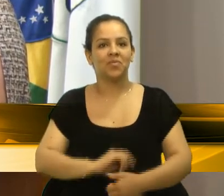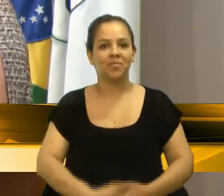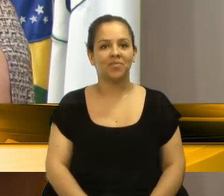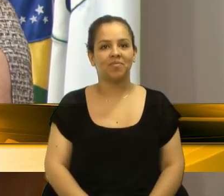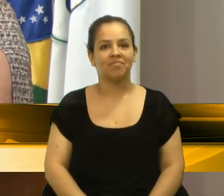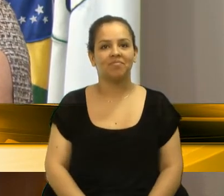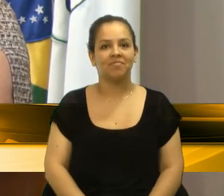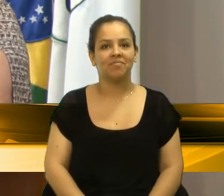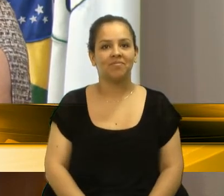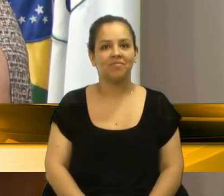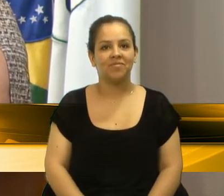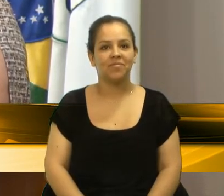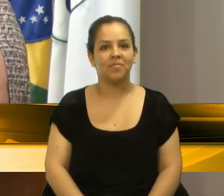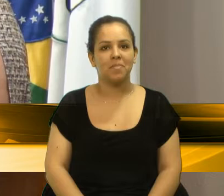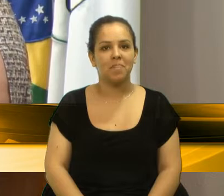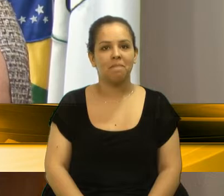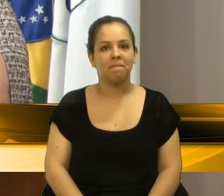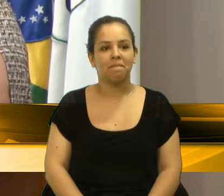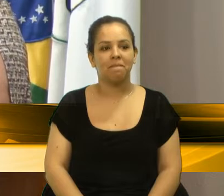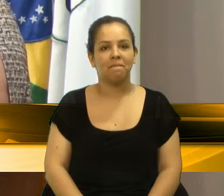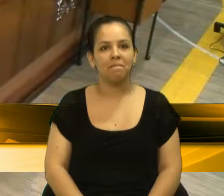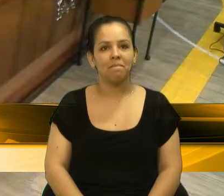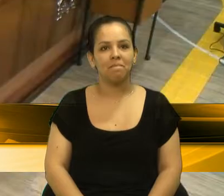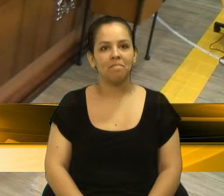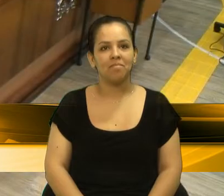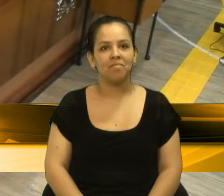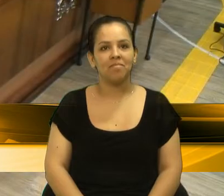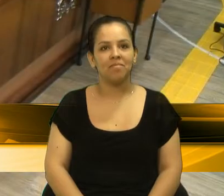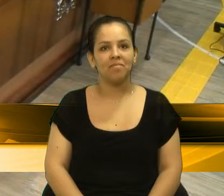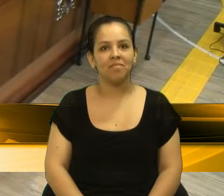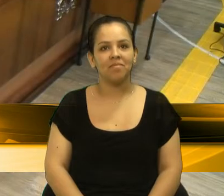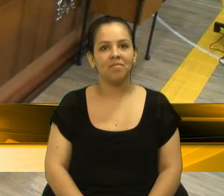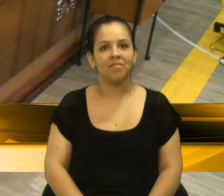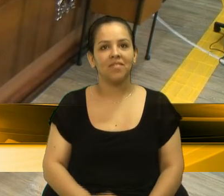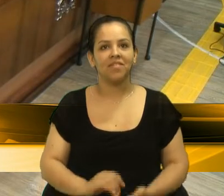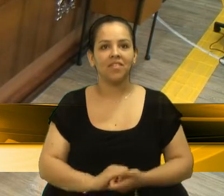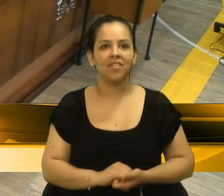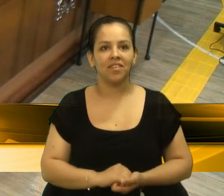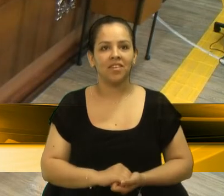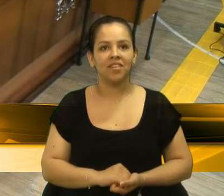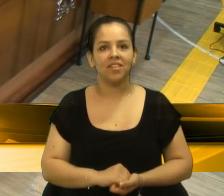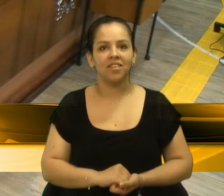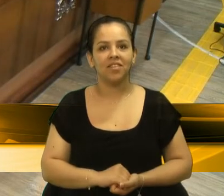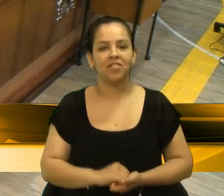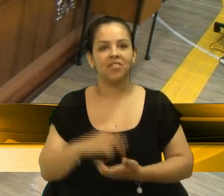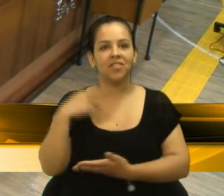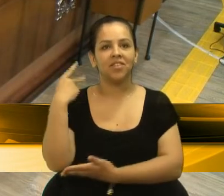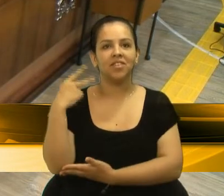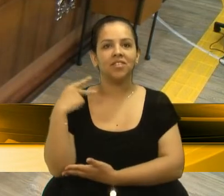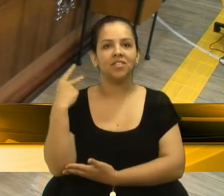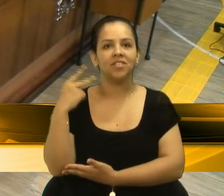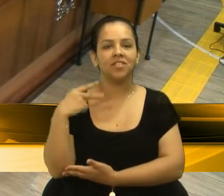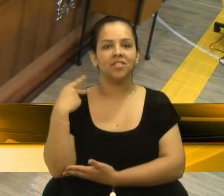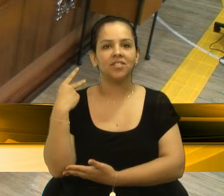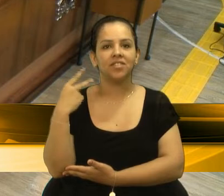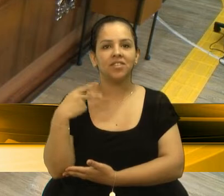Só voltem, né? O vereador Fiuza também aproveita a viagem, é isso? Vereador...